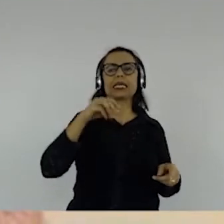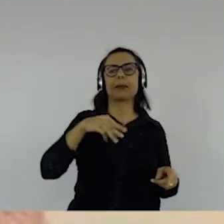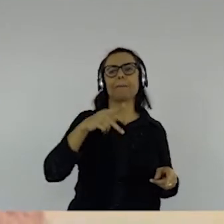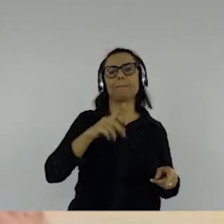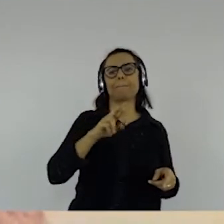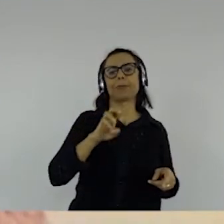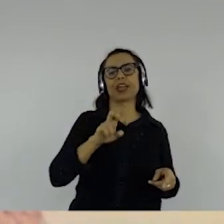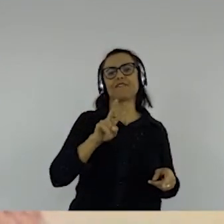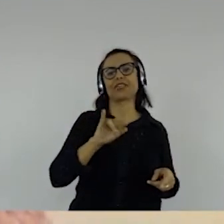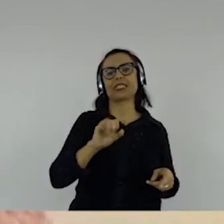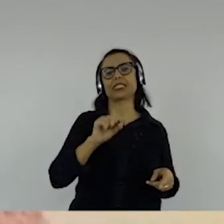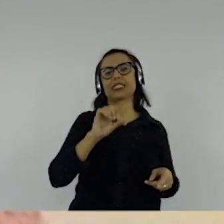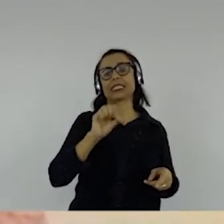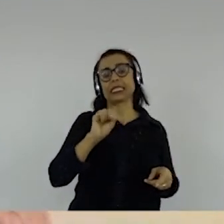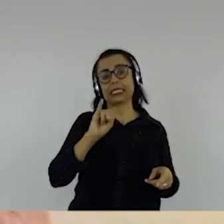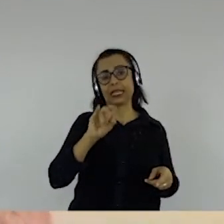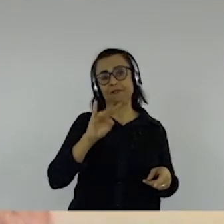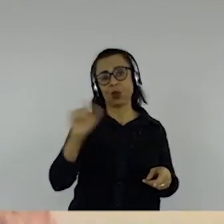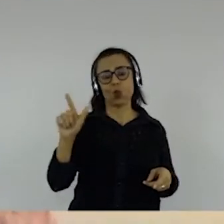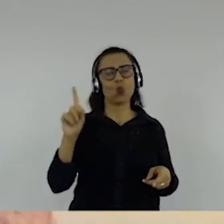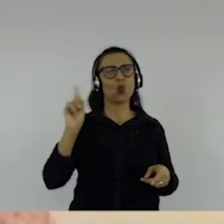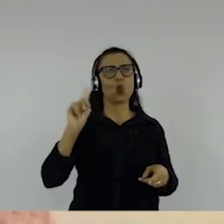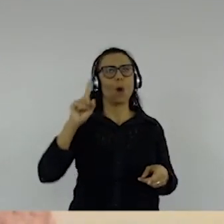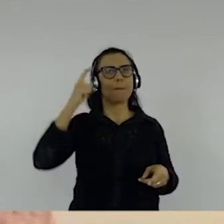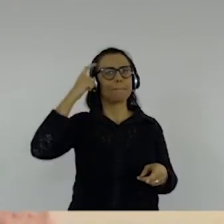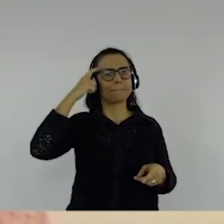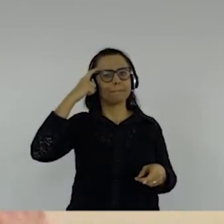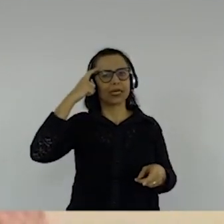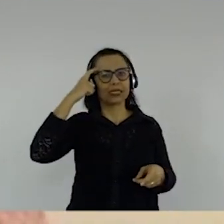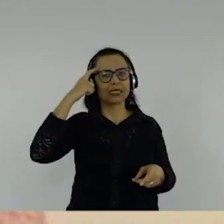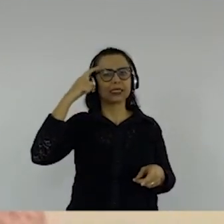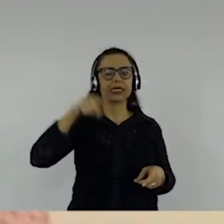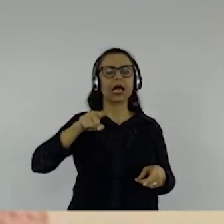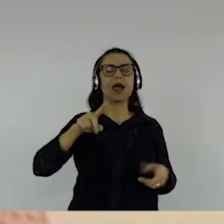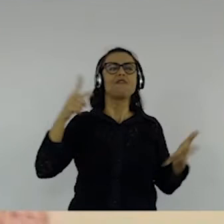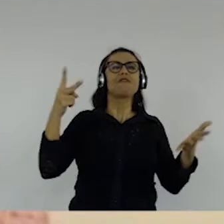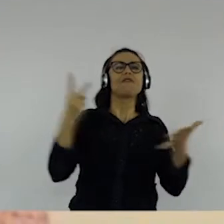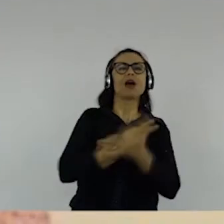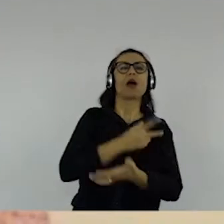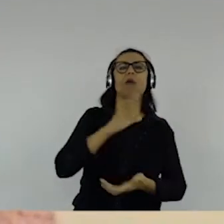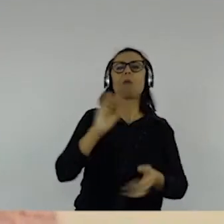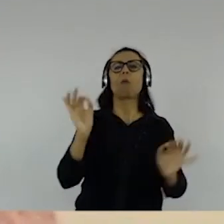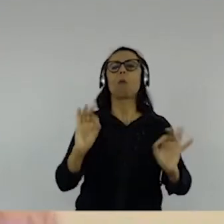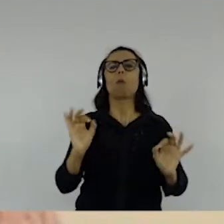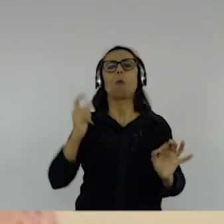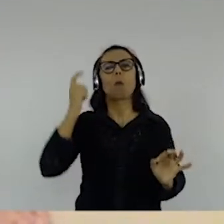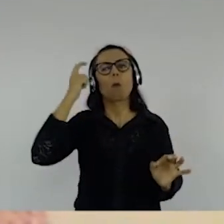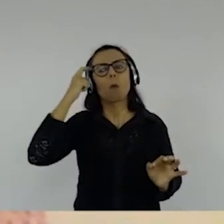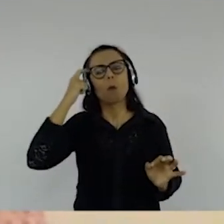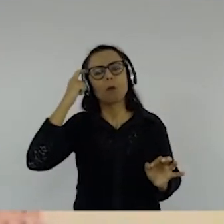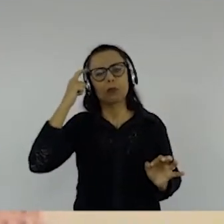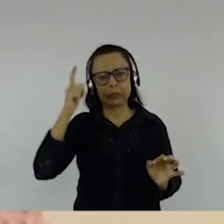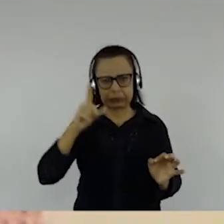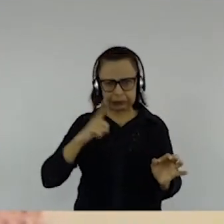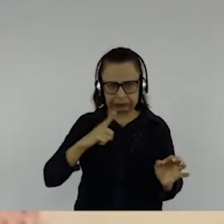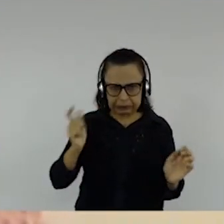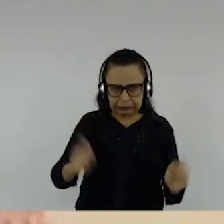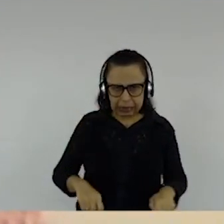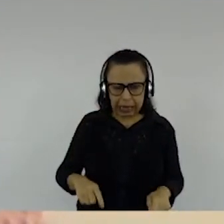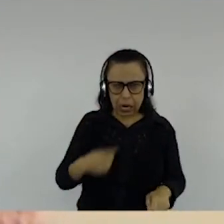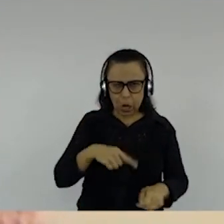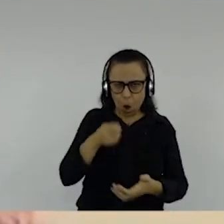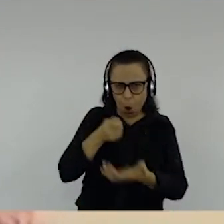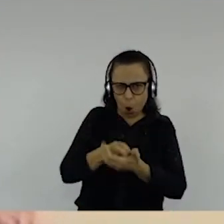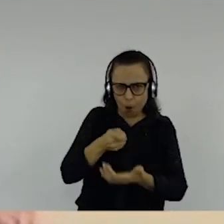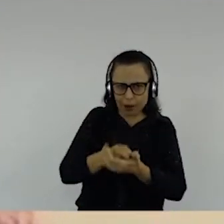Realmente assegurar ou reconhecer esse dever de origem legal, teríamos como obrigar uma parte que não